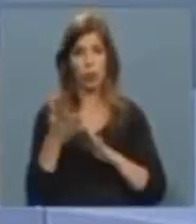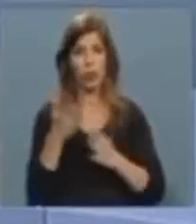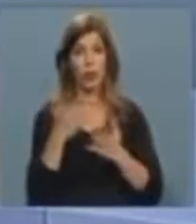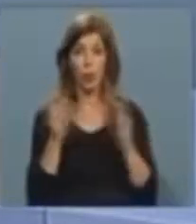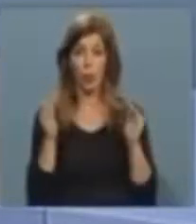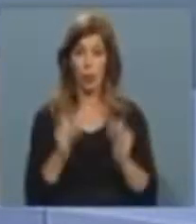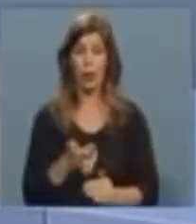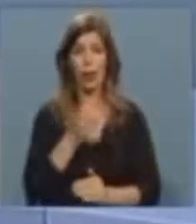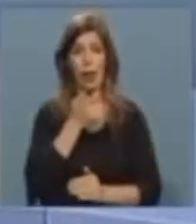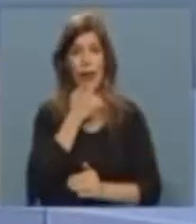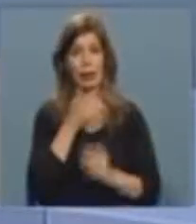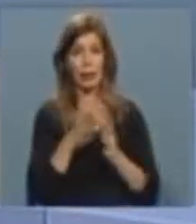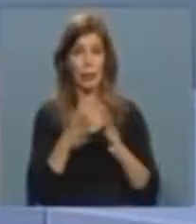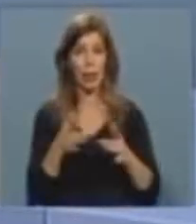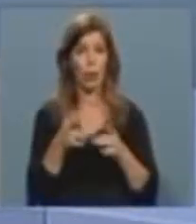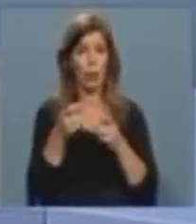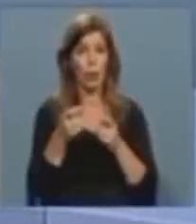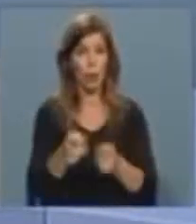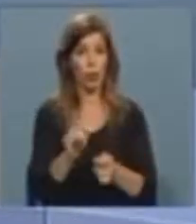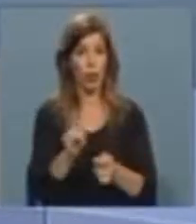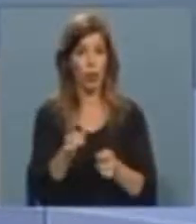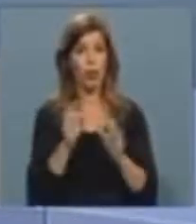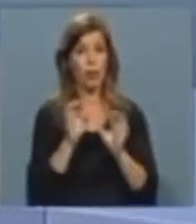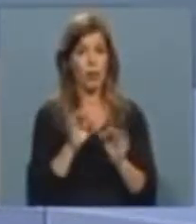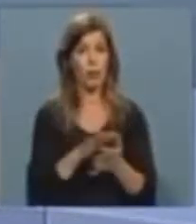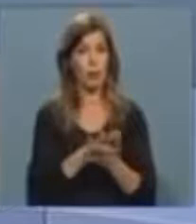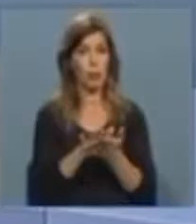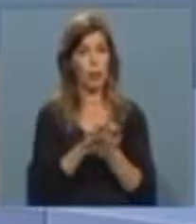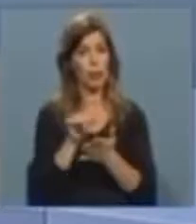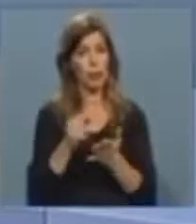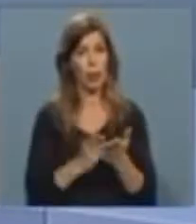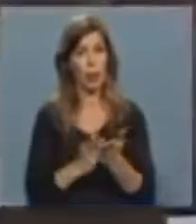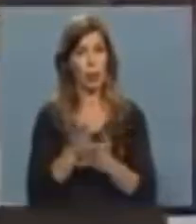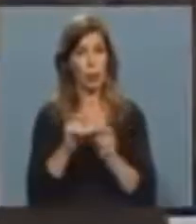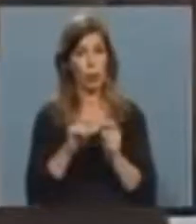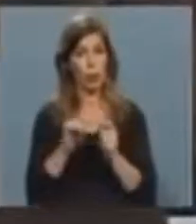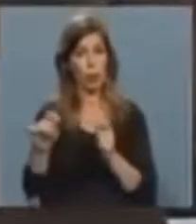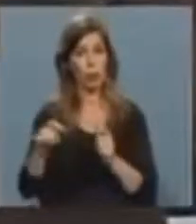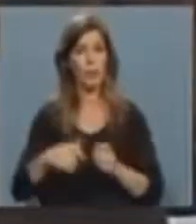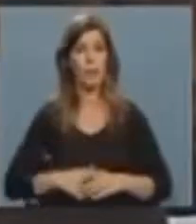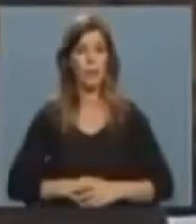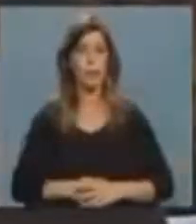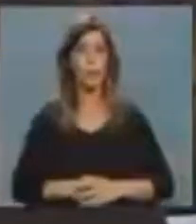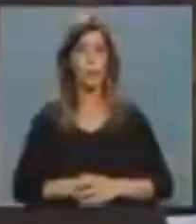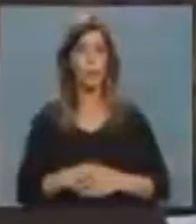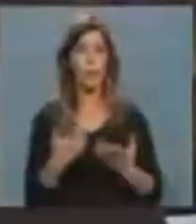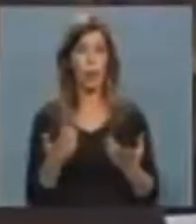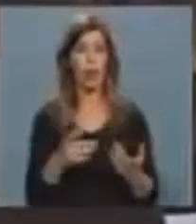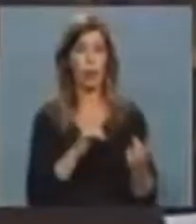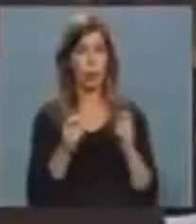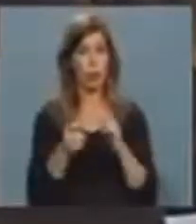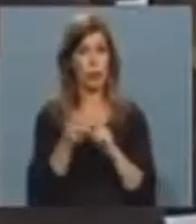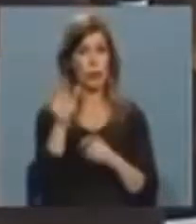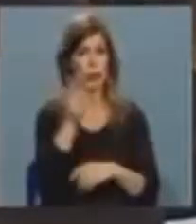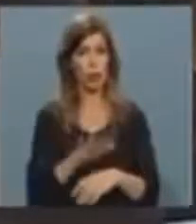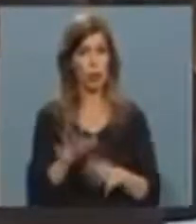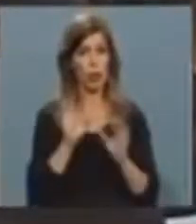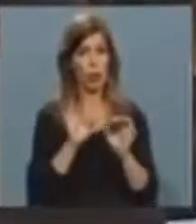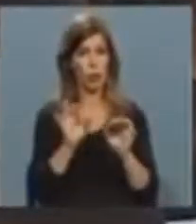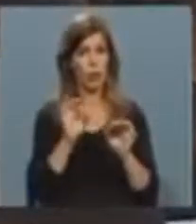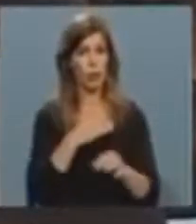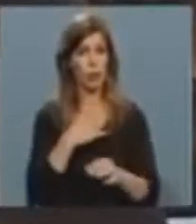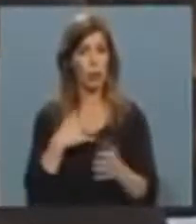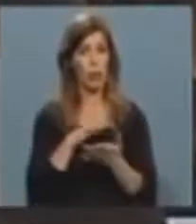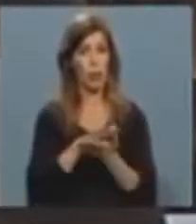com uma maior aposta nos cuidados primários e continuados. A reforma nacional dos cuidados de saúde